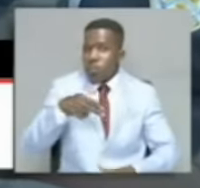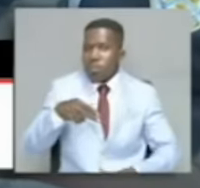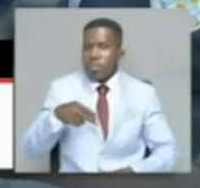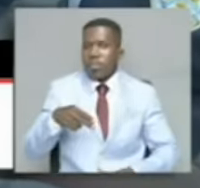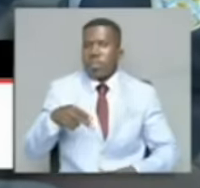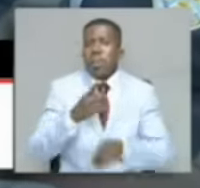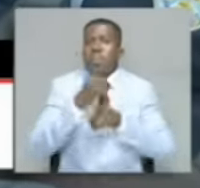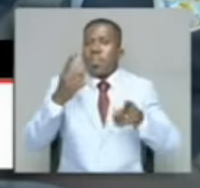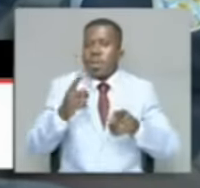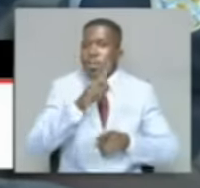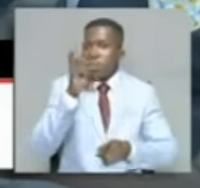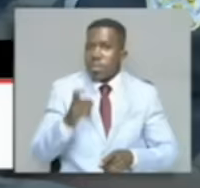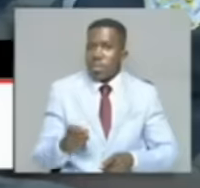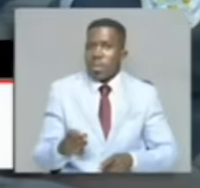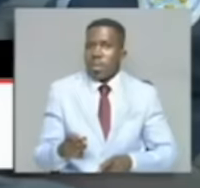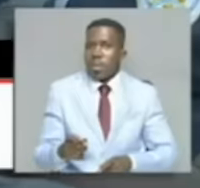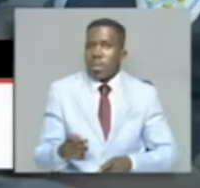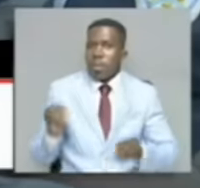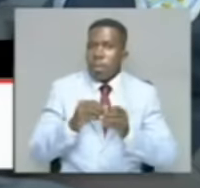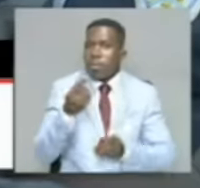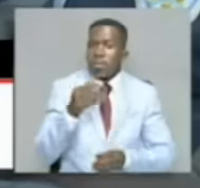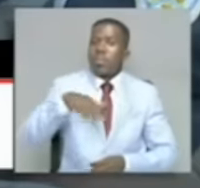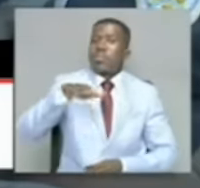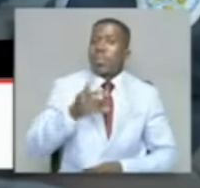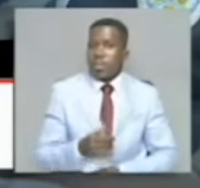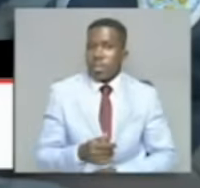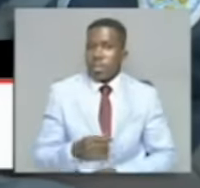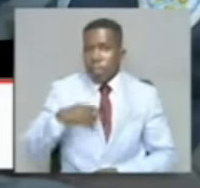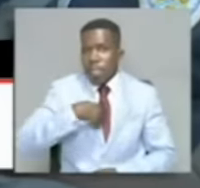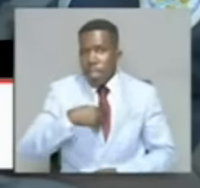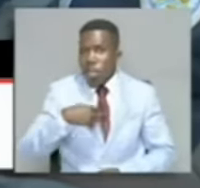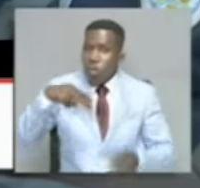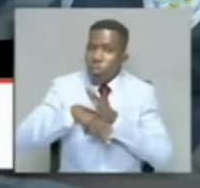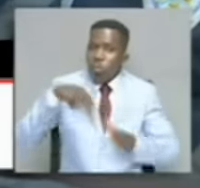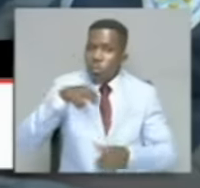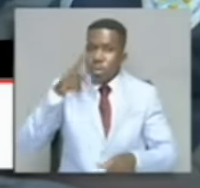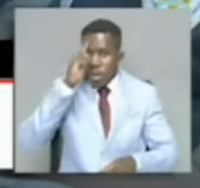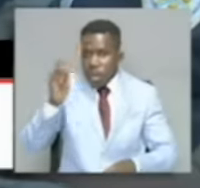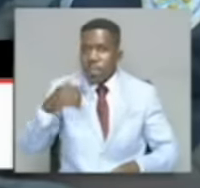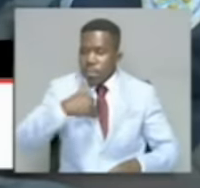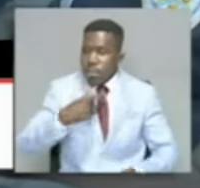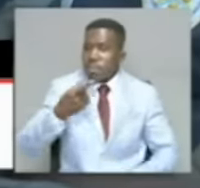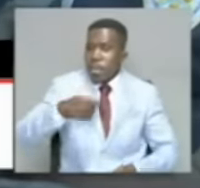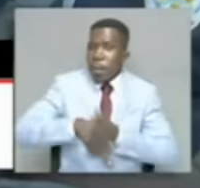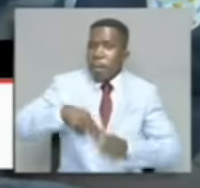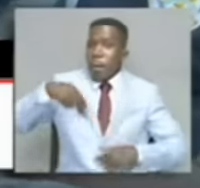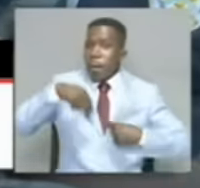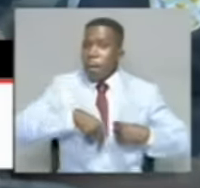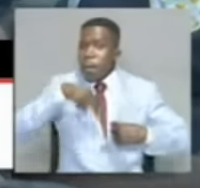ele. Se você não trouxe o dinheiro. Ah não, ele pegou a arma, não sei o quê.